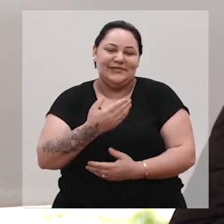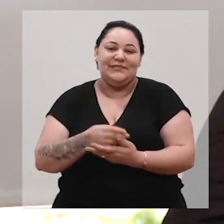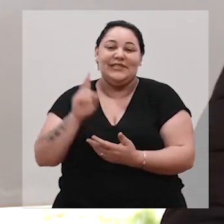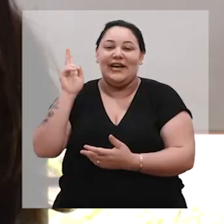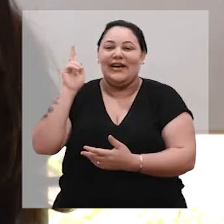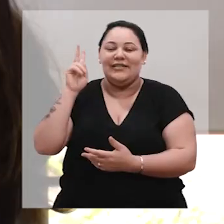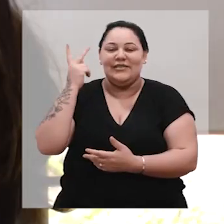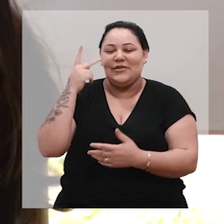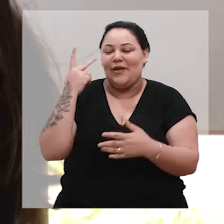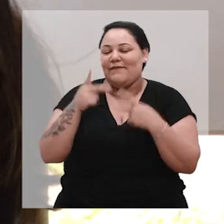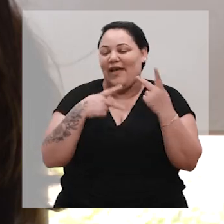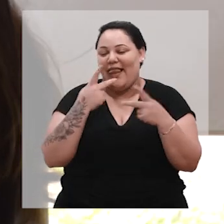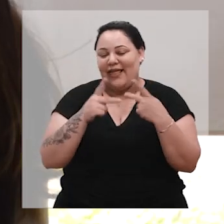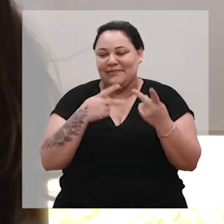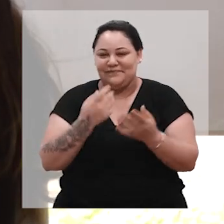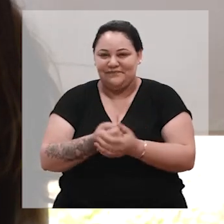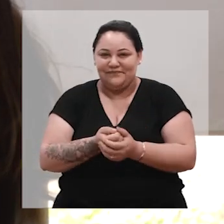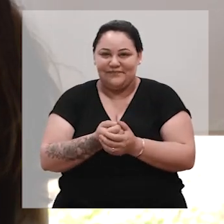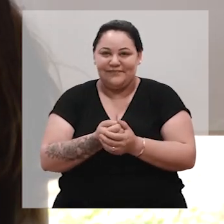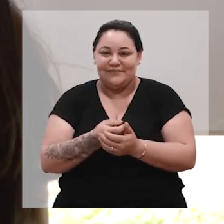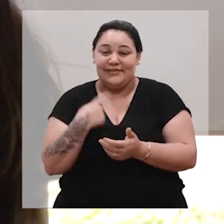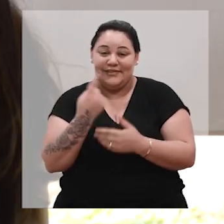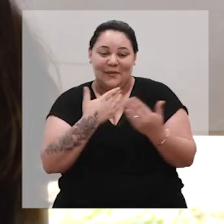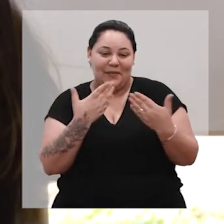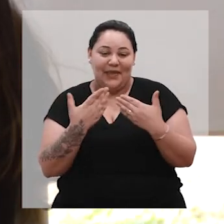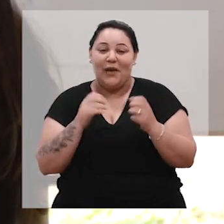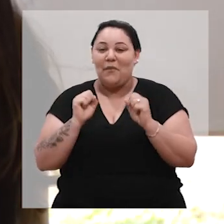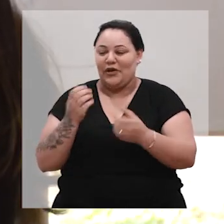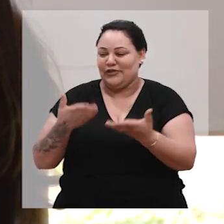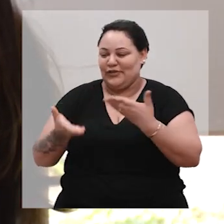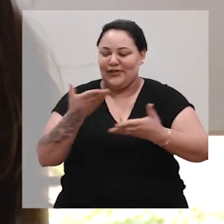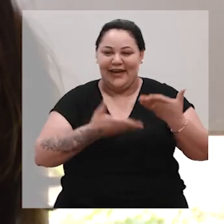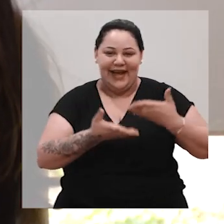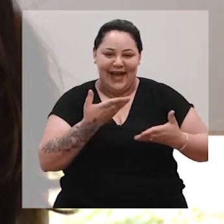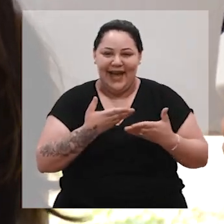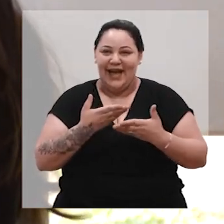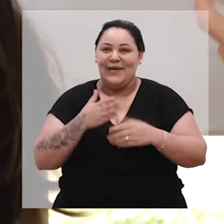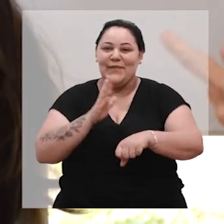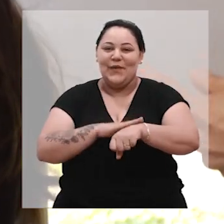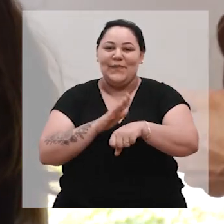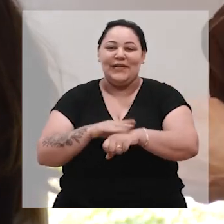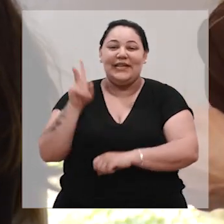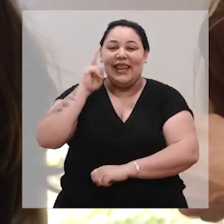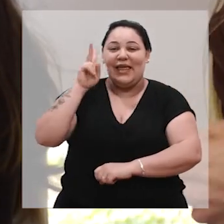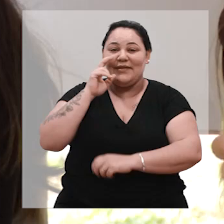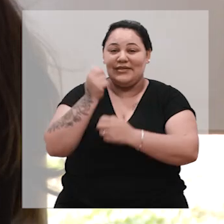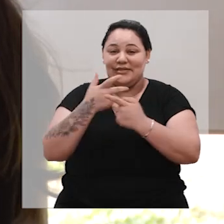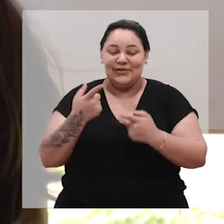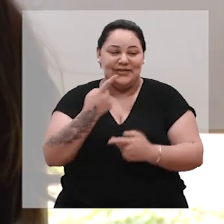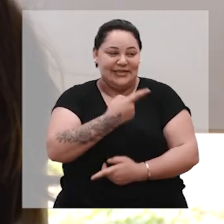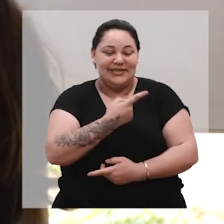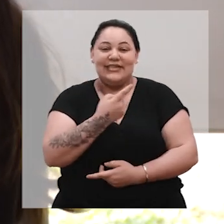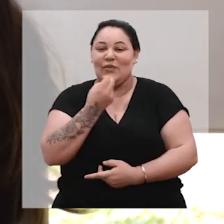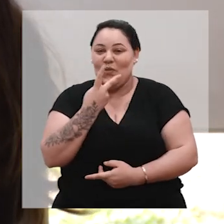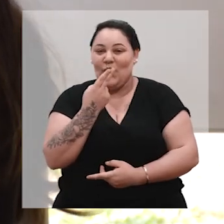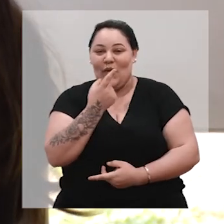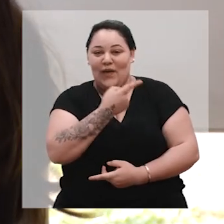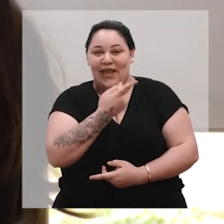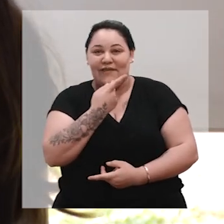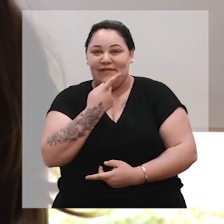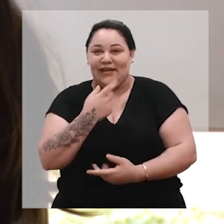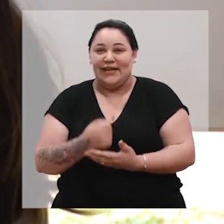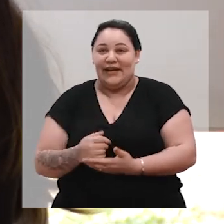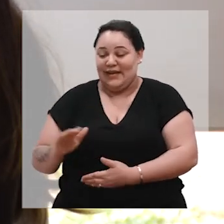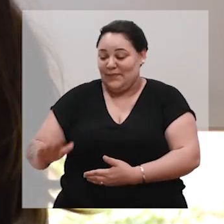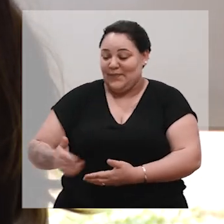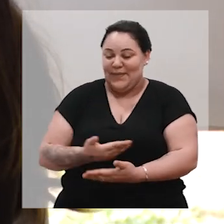Outro dia, como agora, né, Roda de Saberes tem isso, a gente pode também compartilhar esses momentos, essas memórias que a Natasha falou.